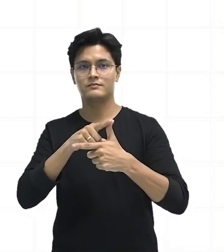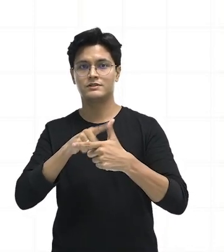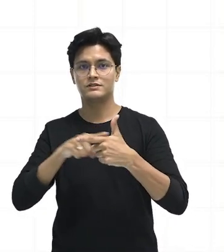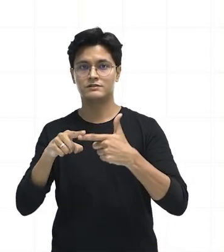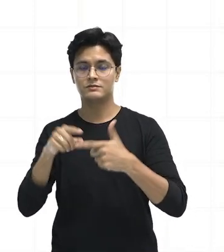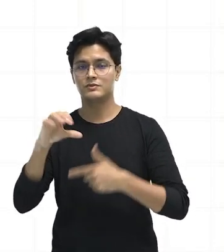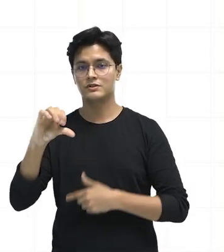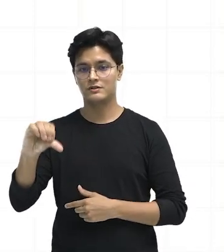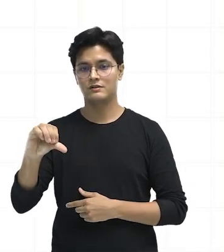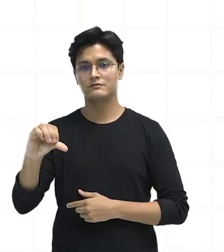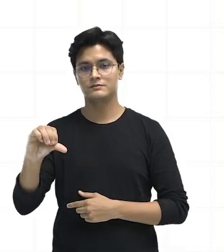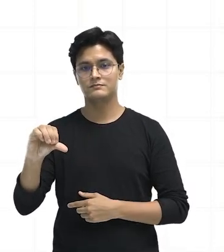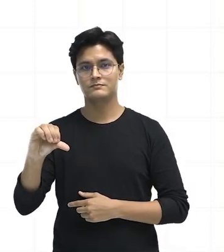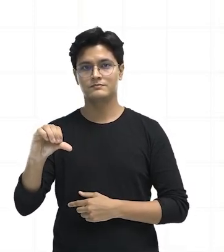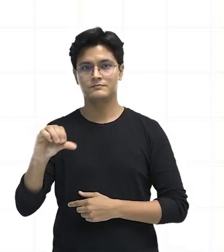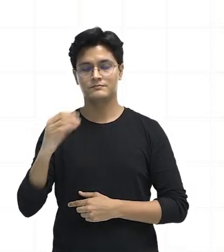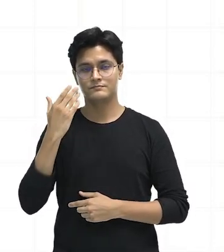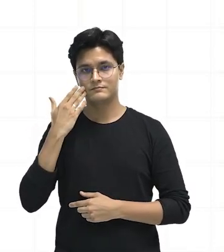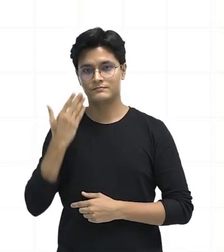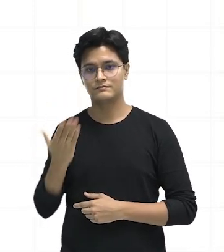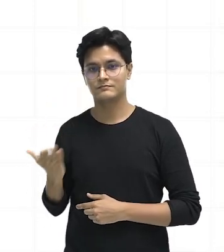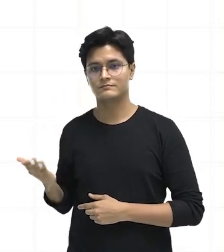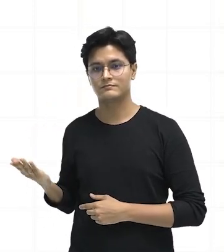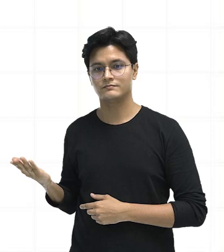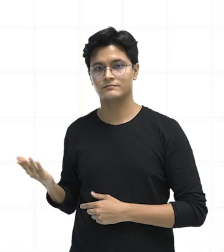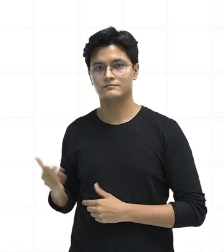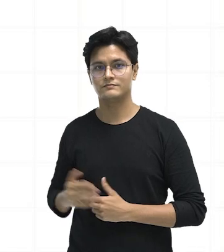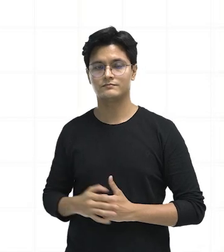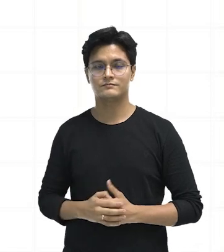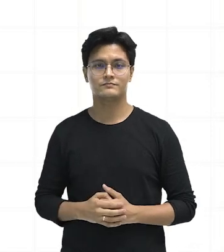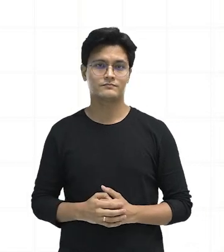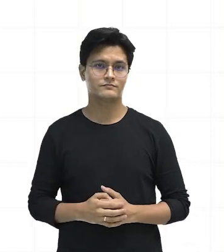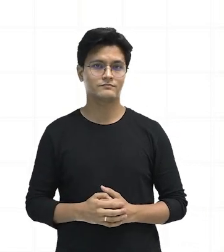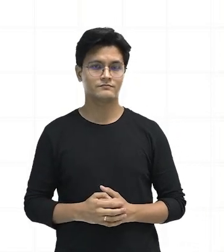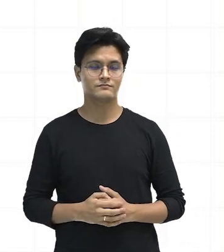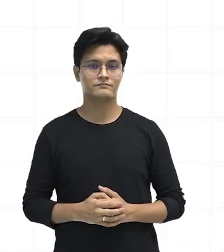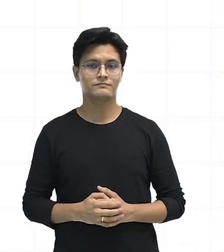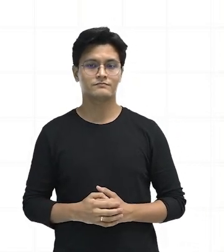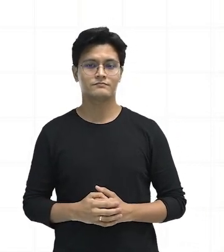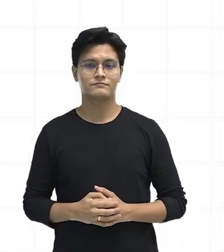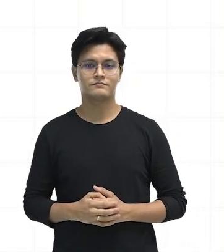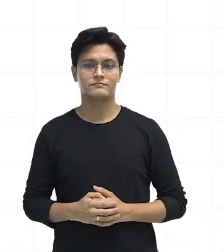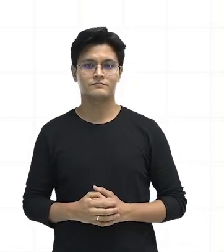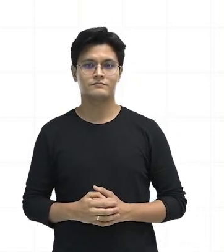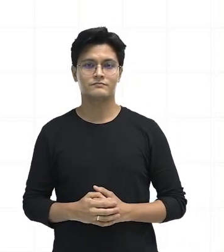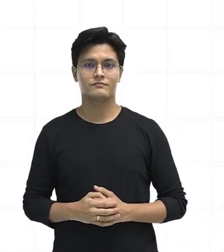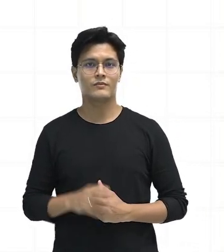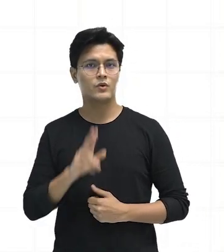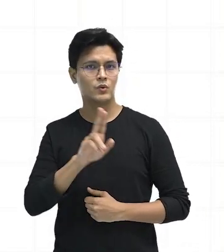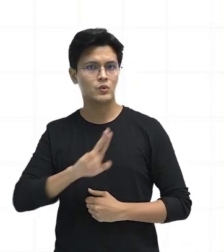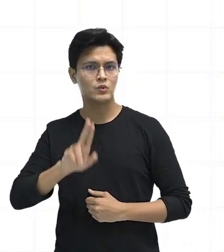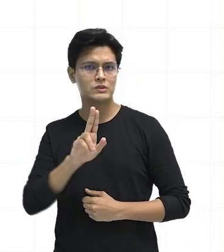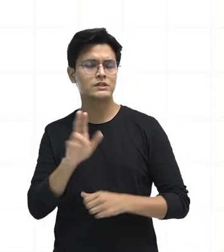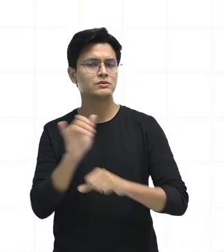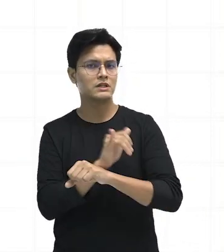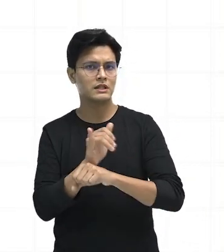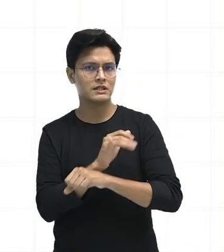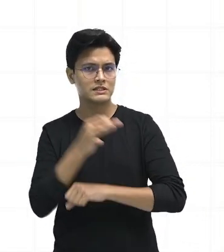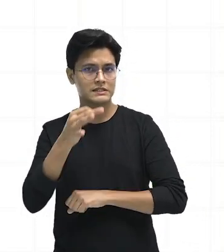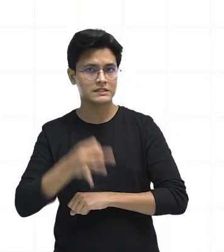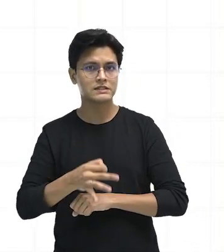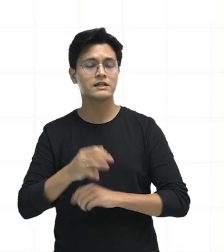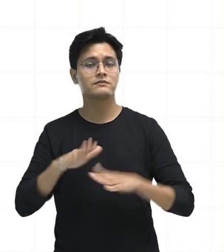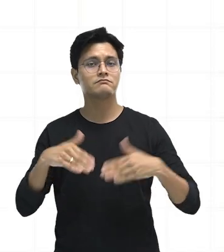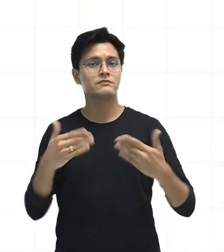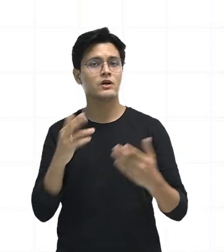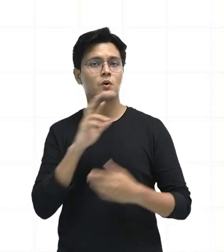dividido por 9, certo? Ao resolvermos essa questão de forma correta, a gente